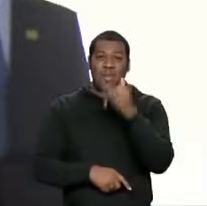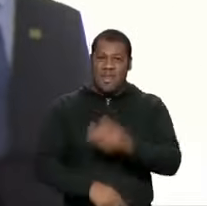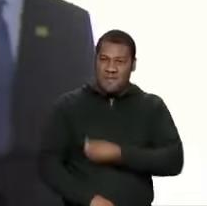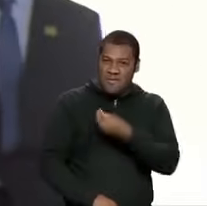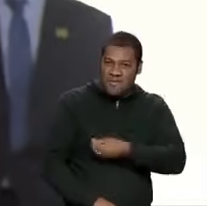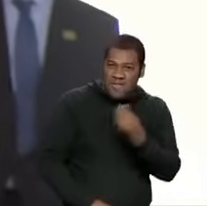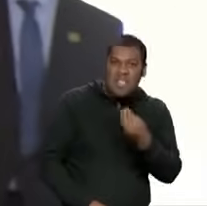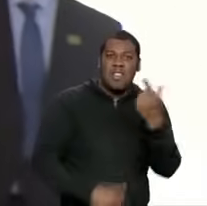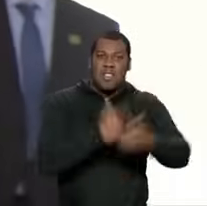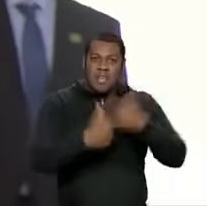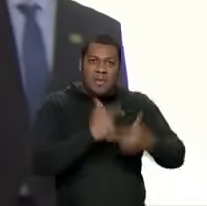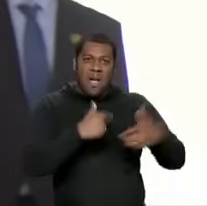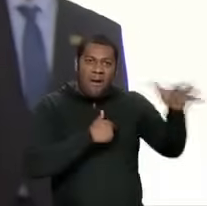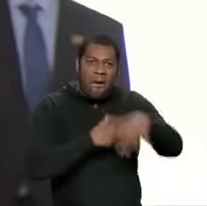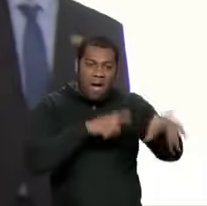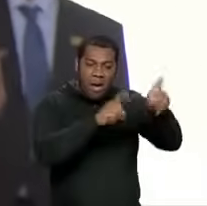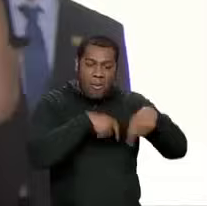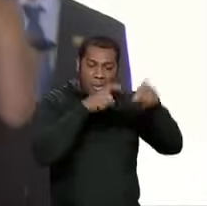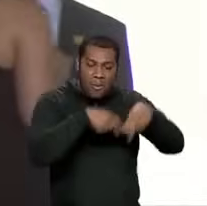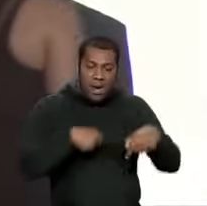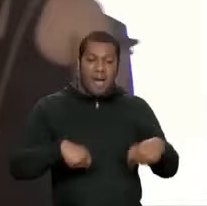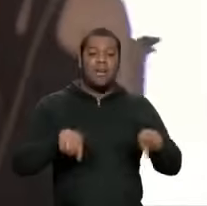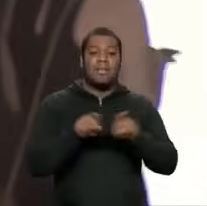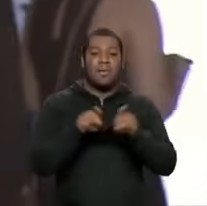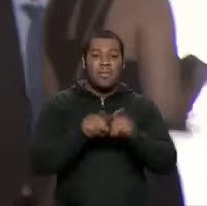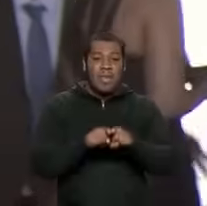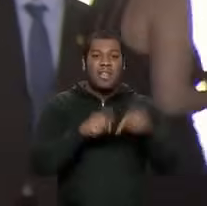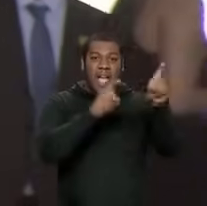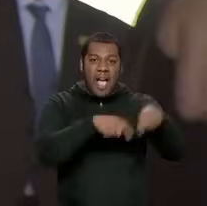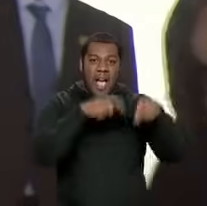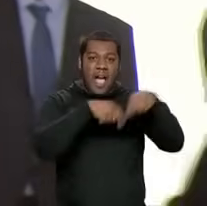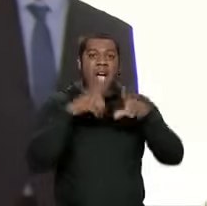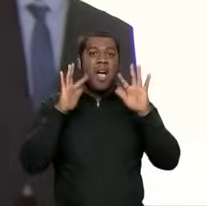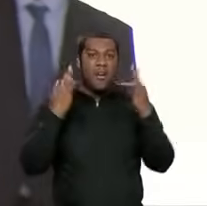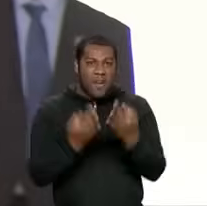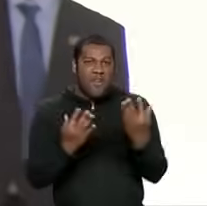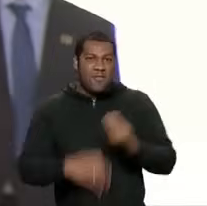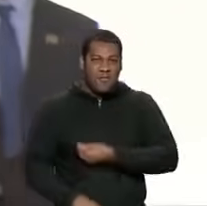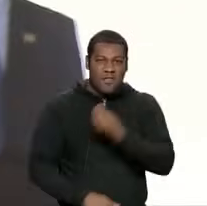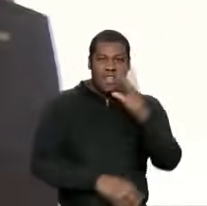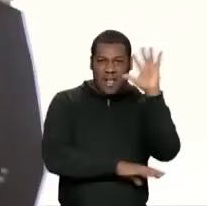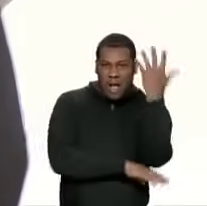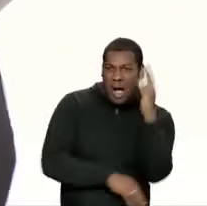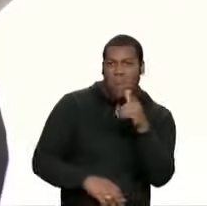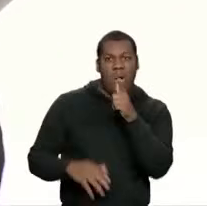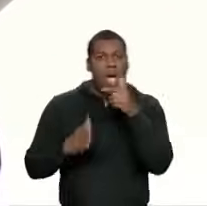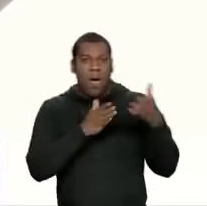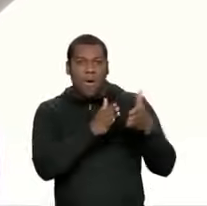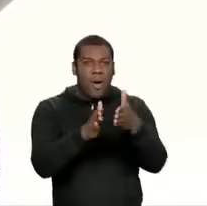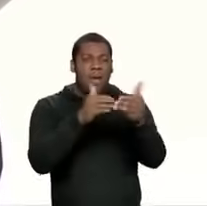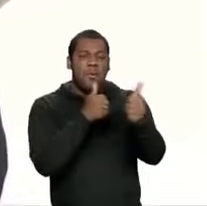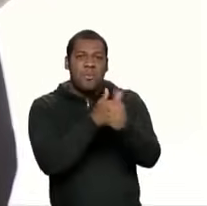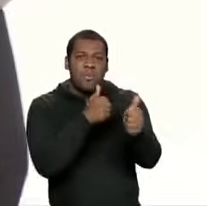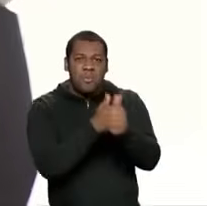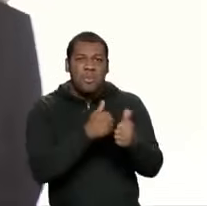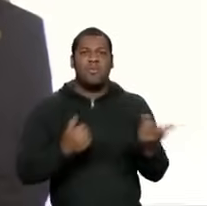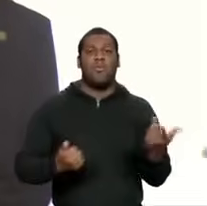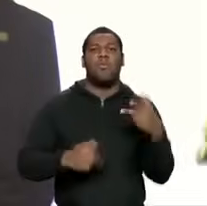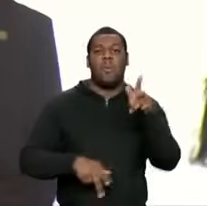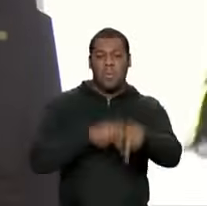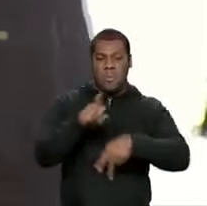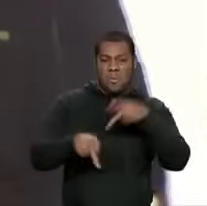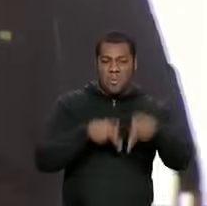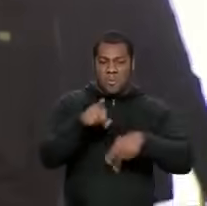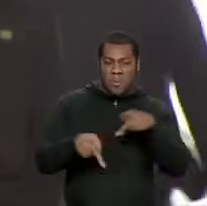trabalhadoras rurais agricultores familiares do campo da floresta e das águas das populações e